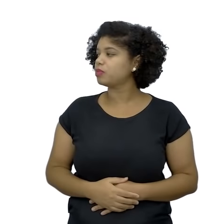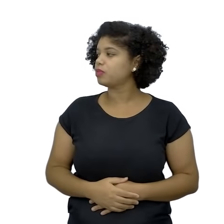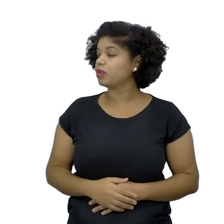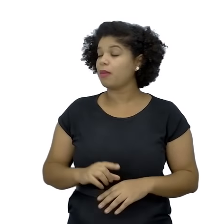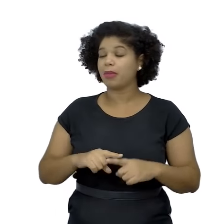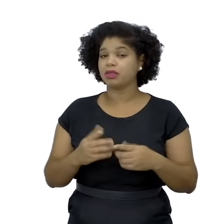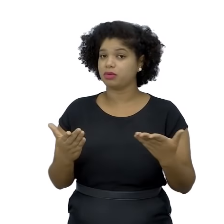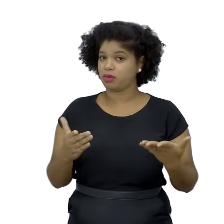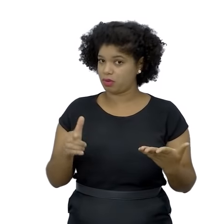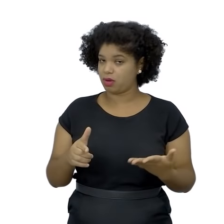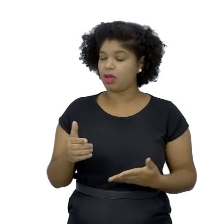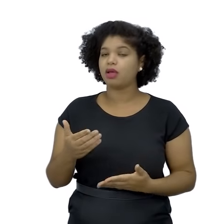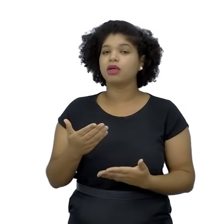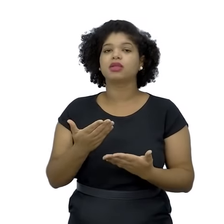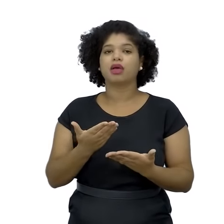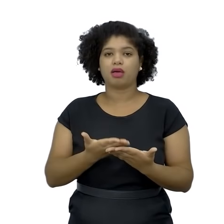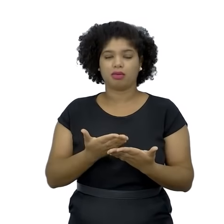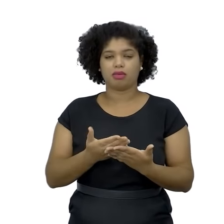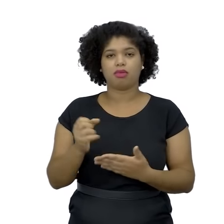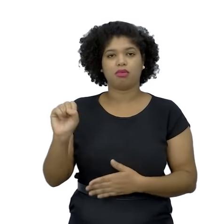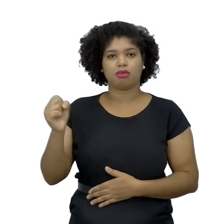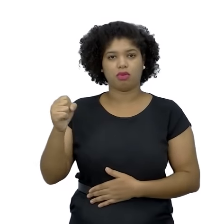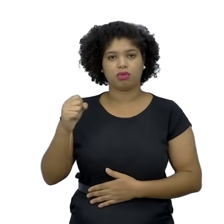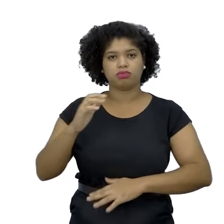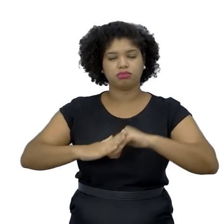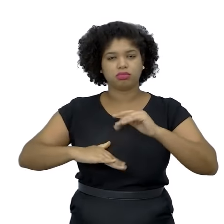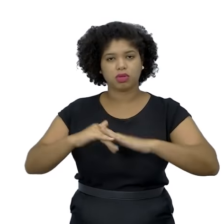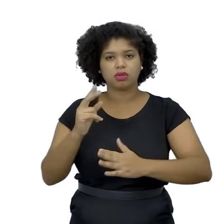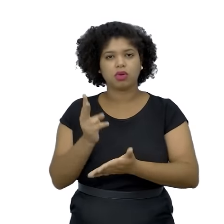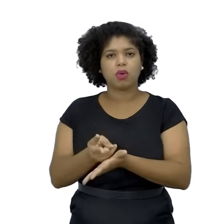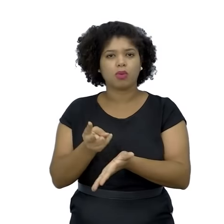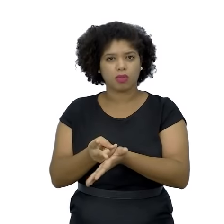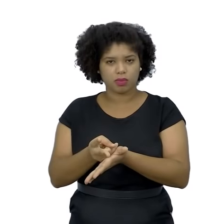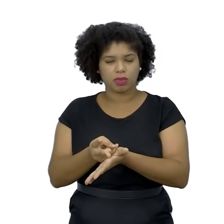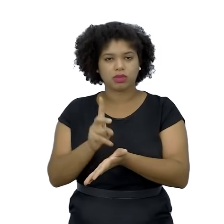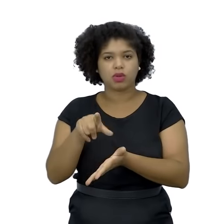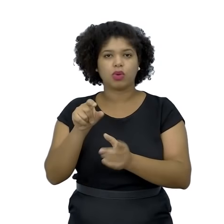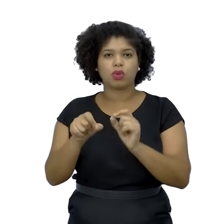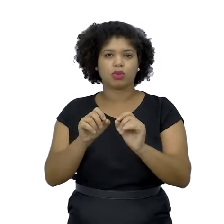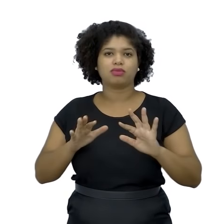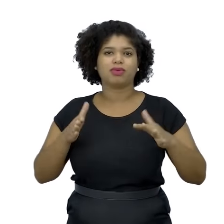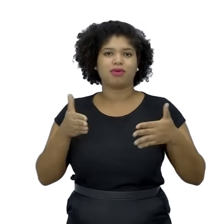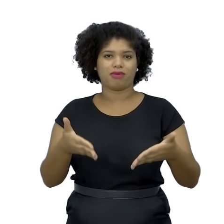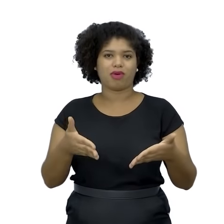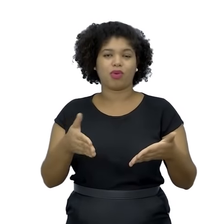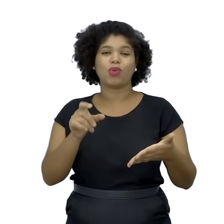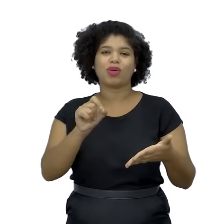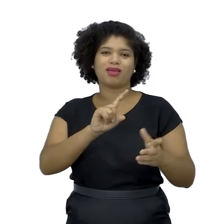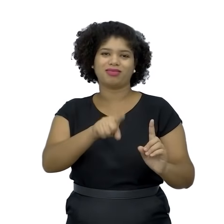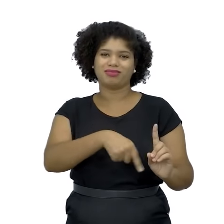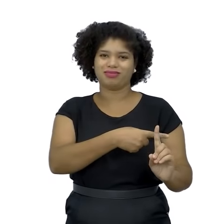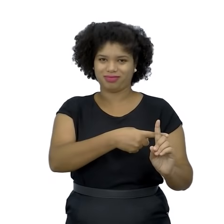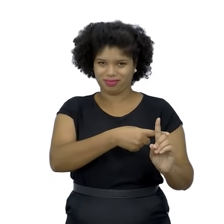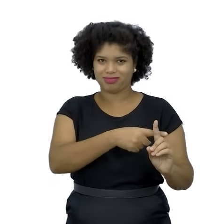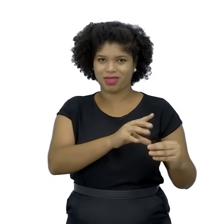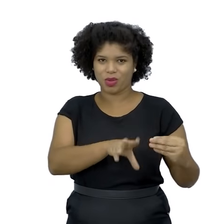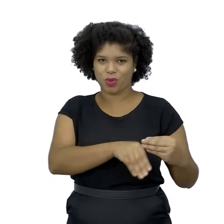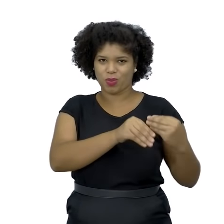né, que é a mesma habilidade aqui, então, e também que é com foco aí no campo aditivo, é